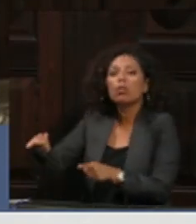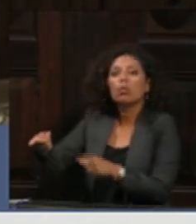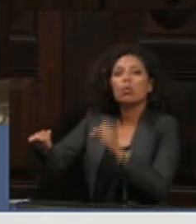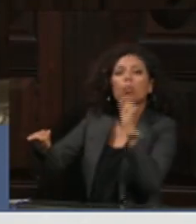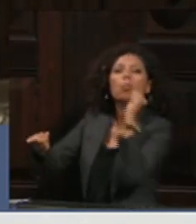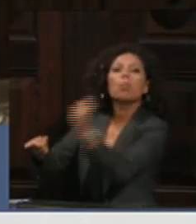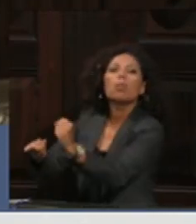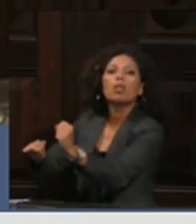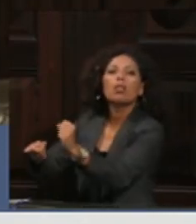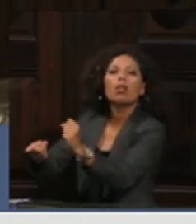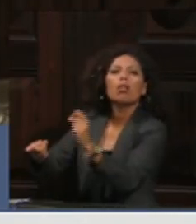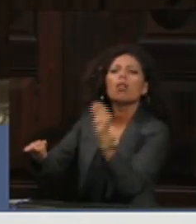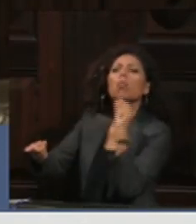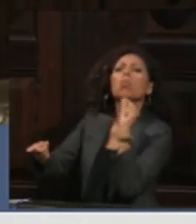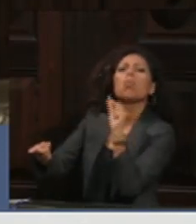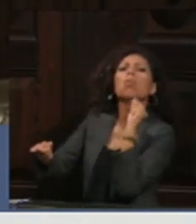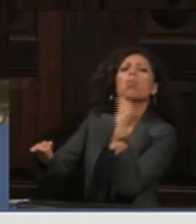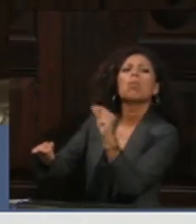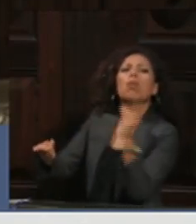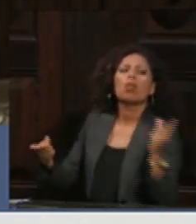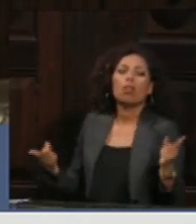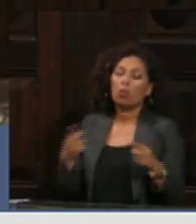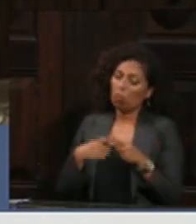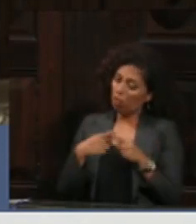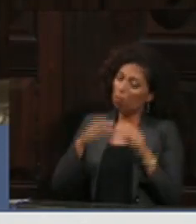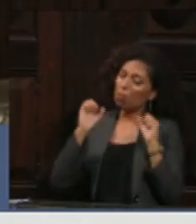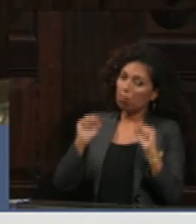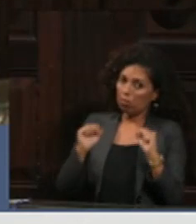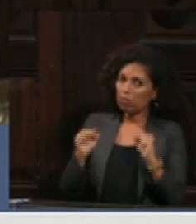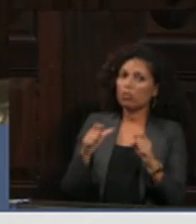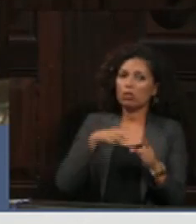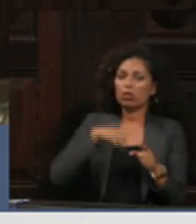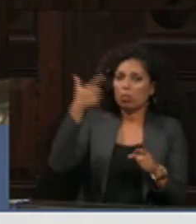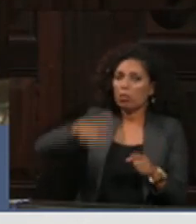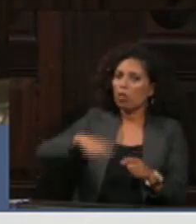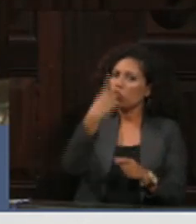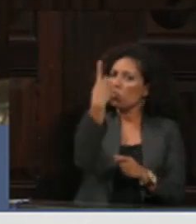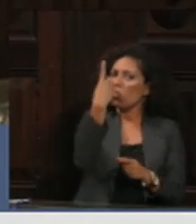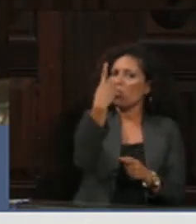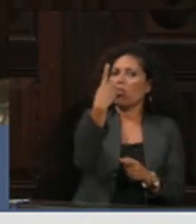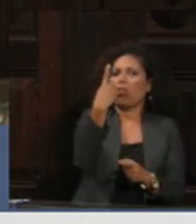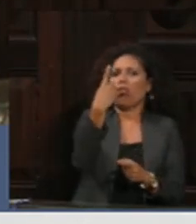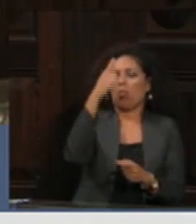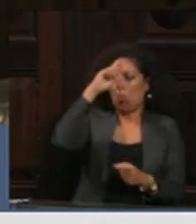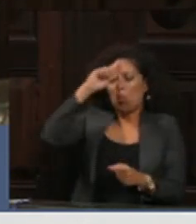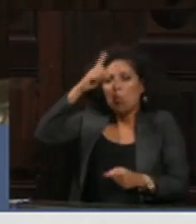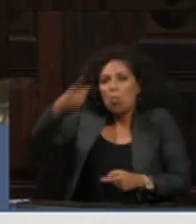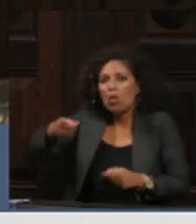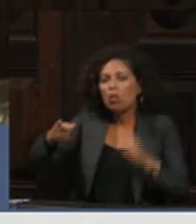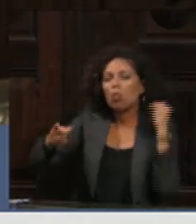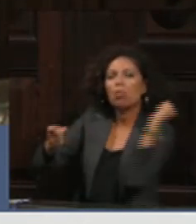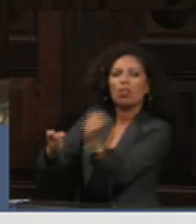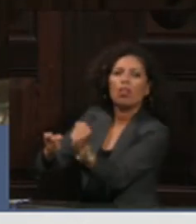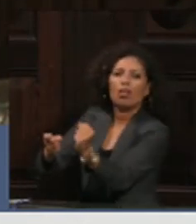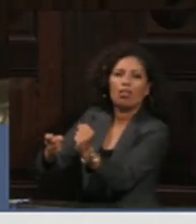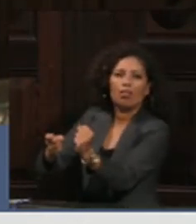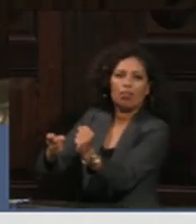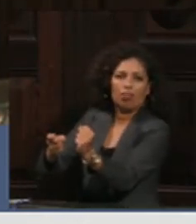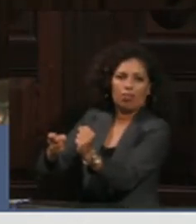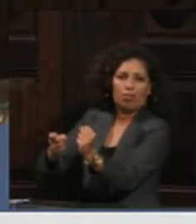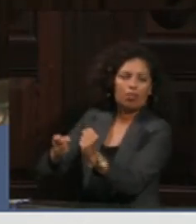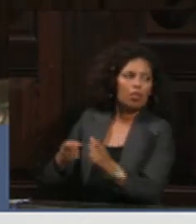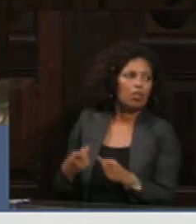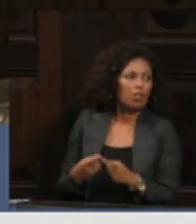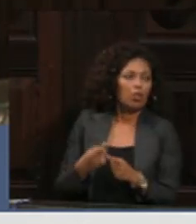porque pode ter mais de um mandante, porque quem matou